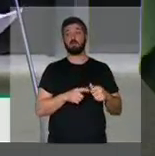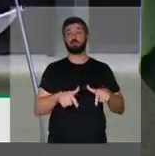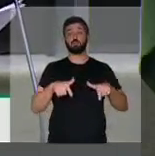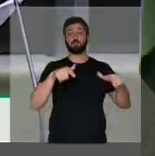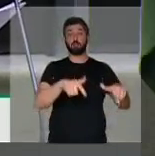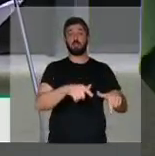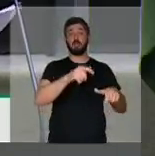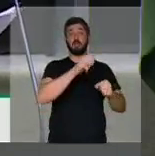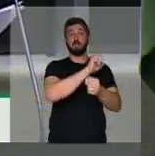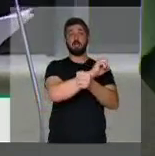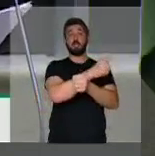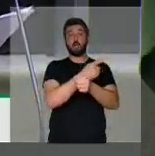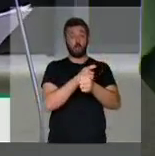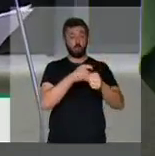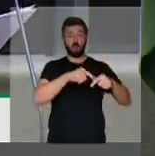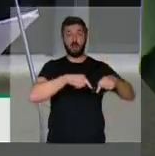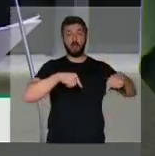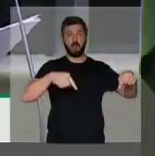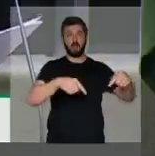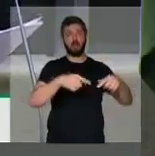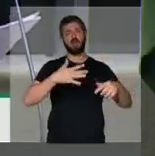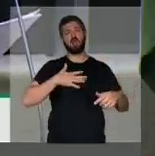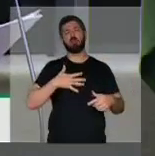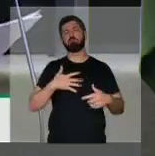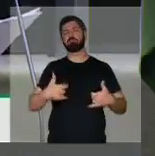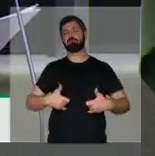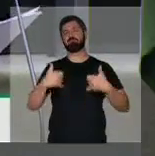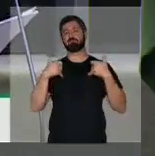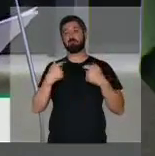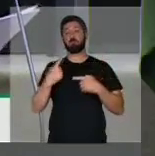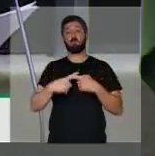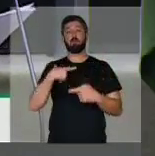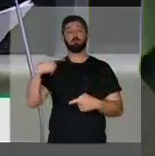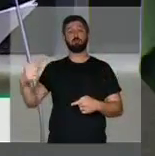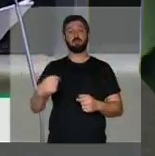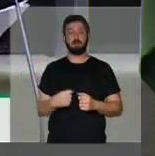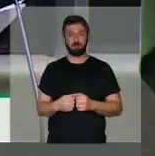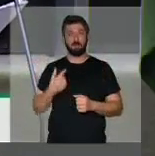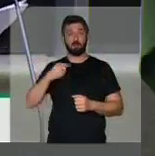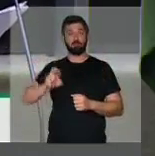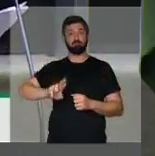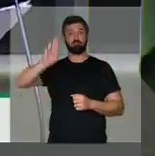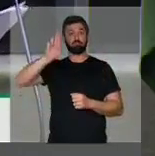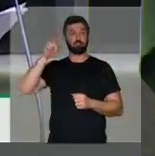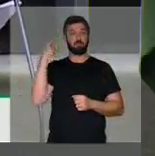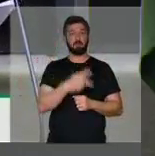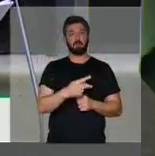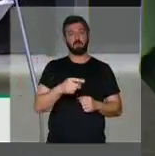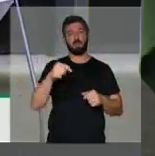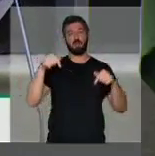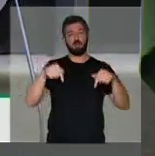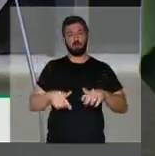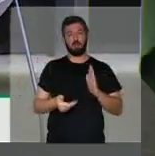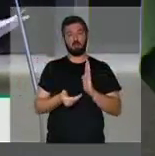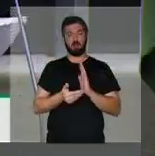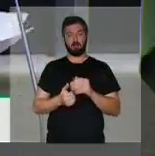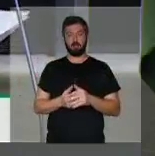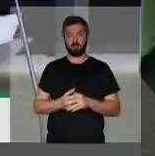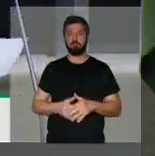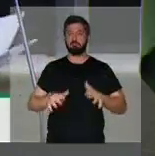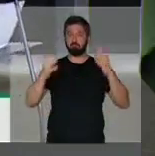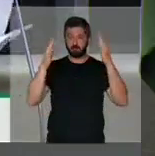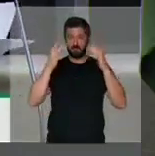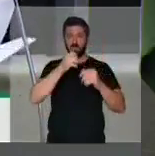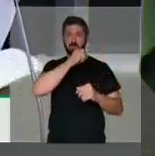de quilombos. Sinto-me honrada por ter sido escolhida para representá-los nesta casa.